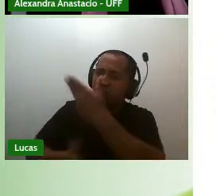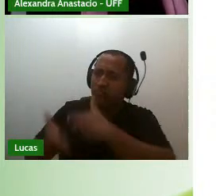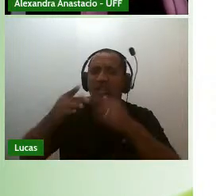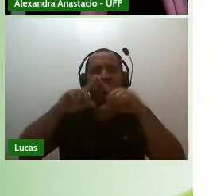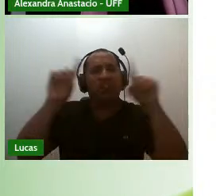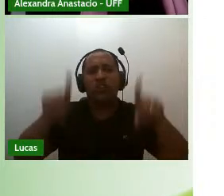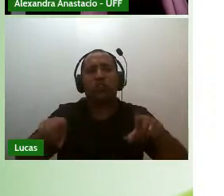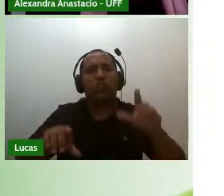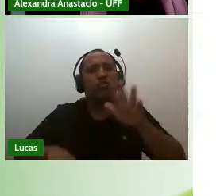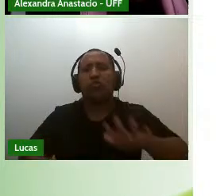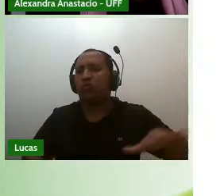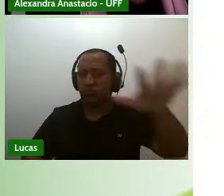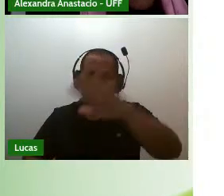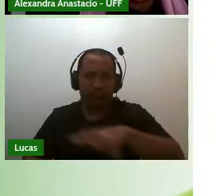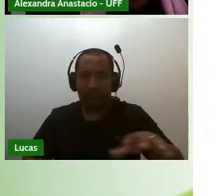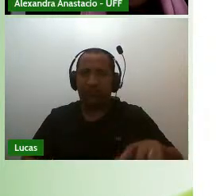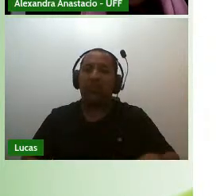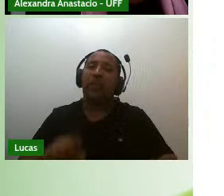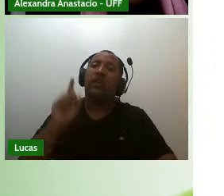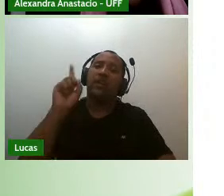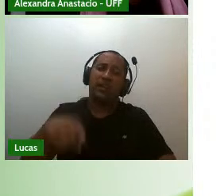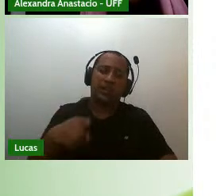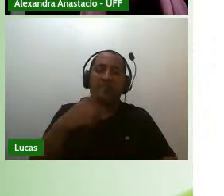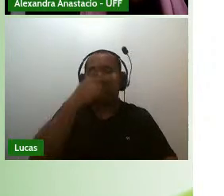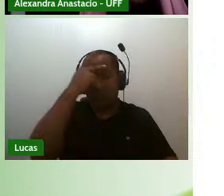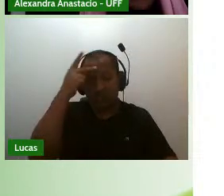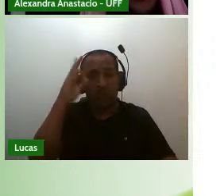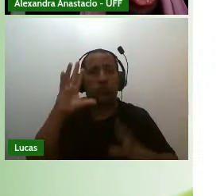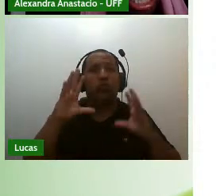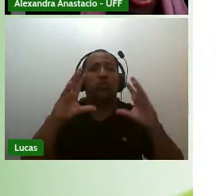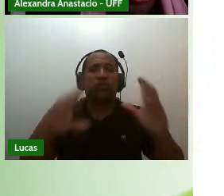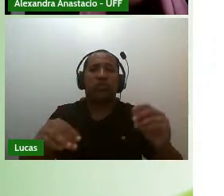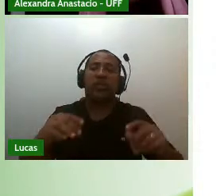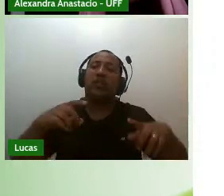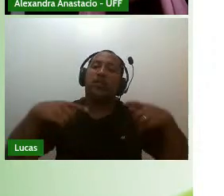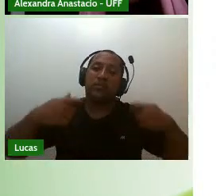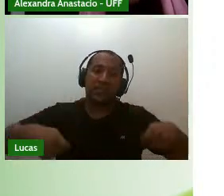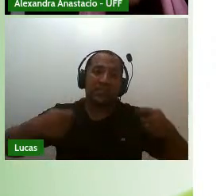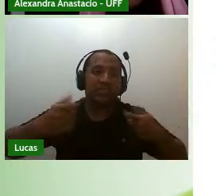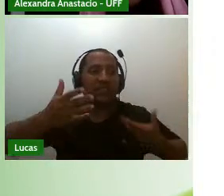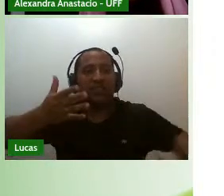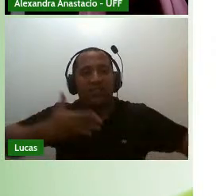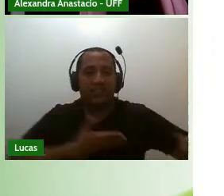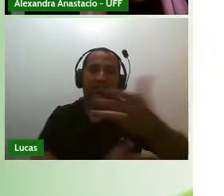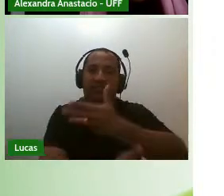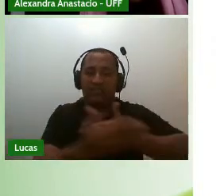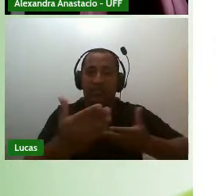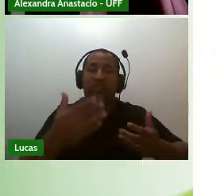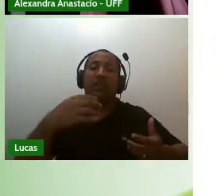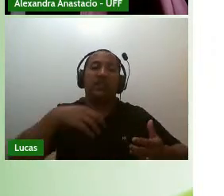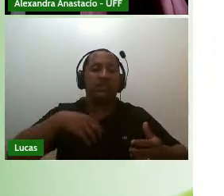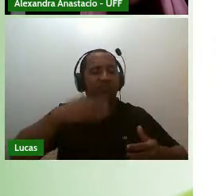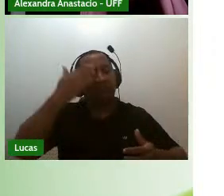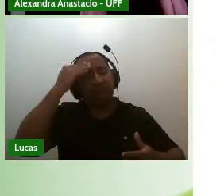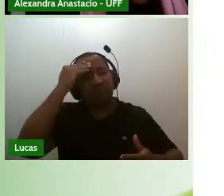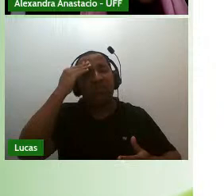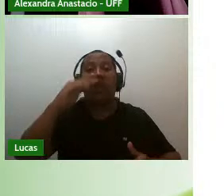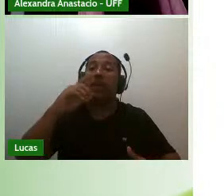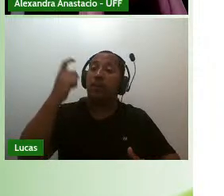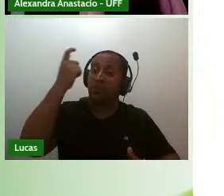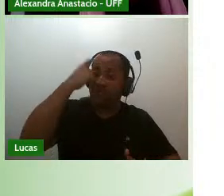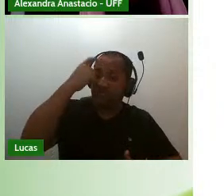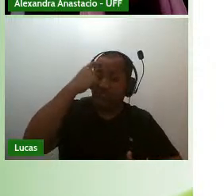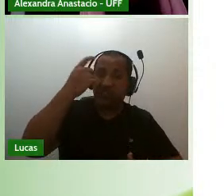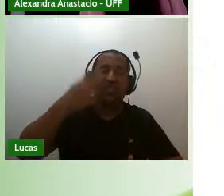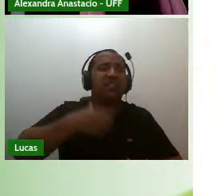geral. Então, ele é um fenômeno interpessoal que se refere a compartilhar e entender pensamentos e sentimentos de